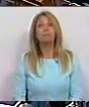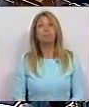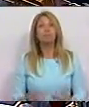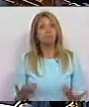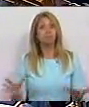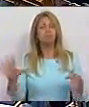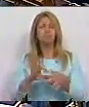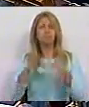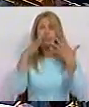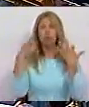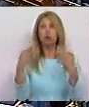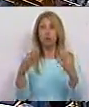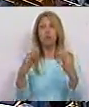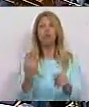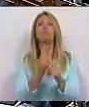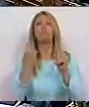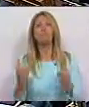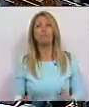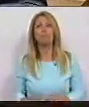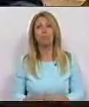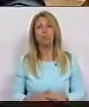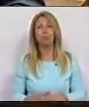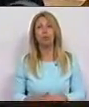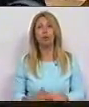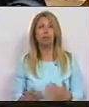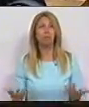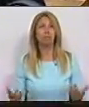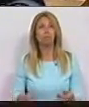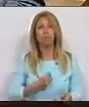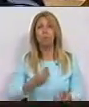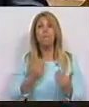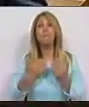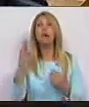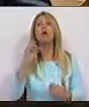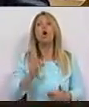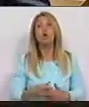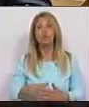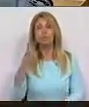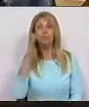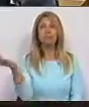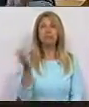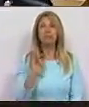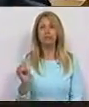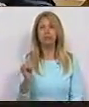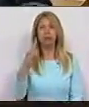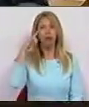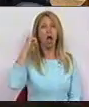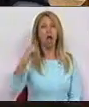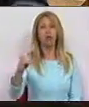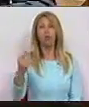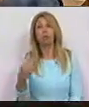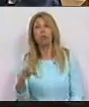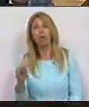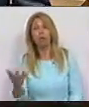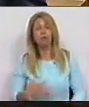Dentro da normalidade, porque o que os preocupou mais foi tentar atacar o PS,